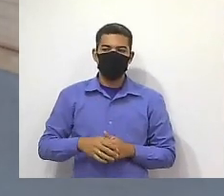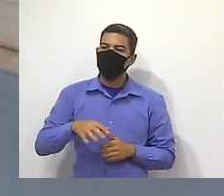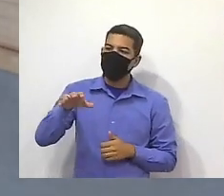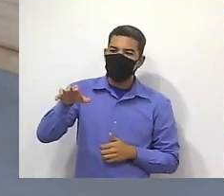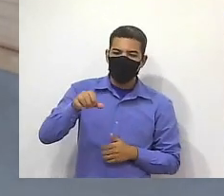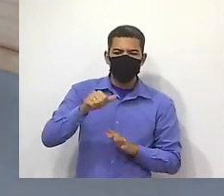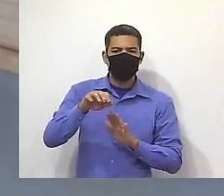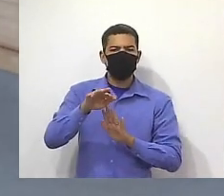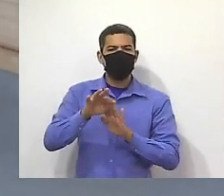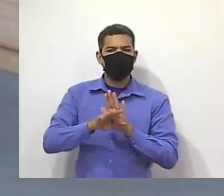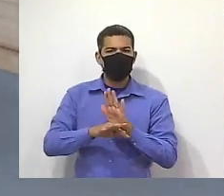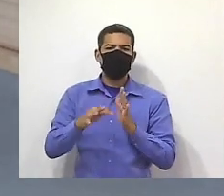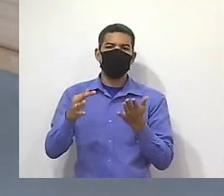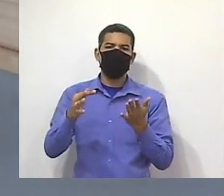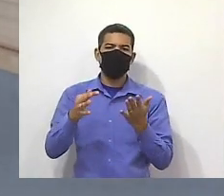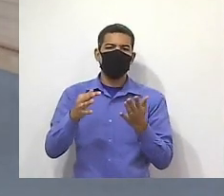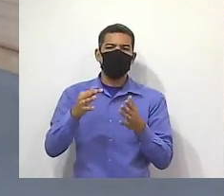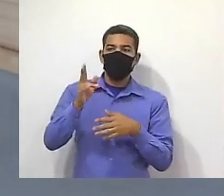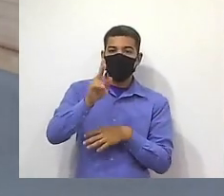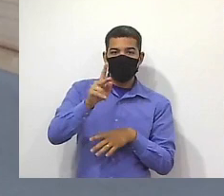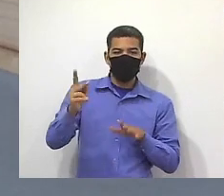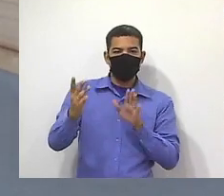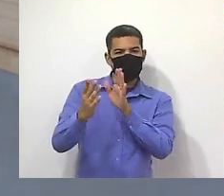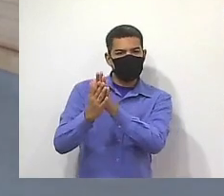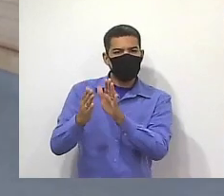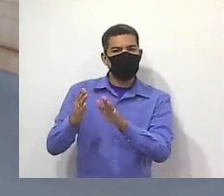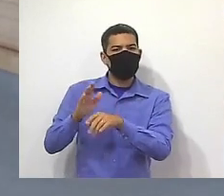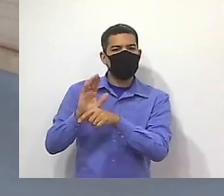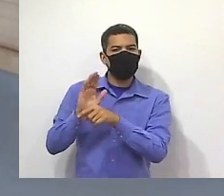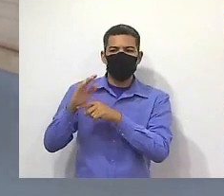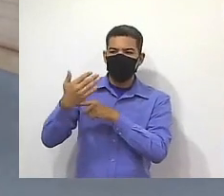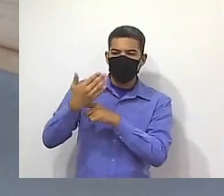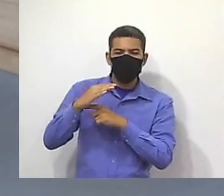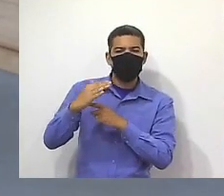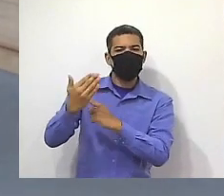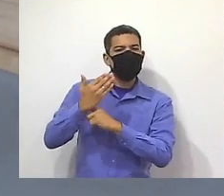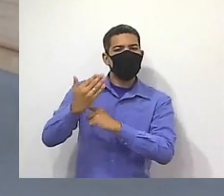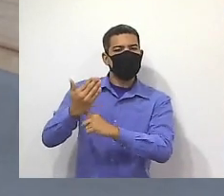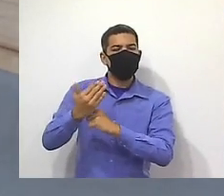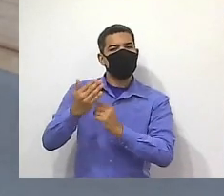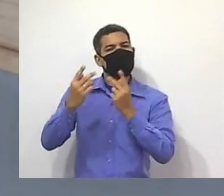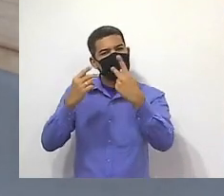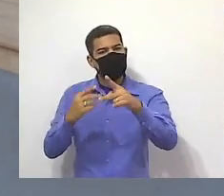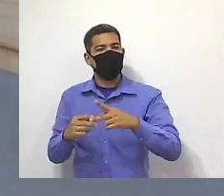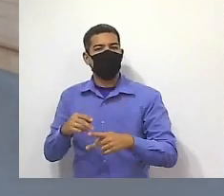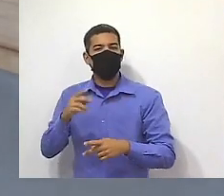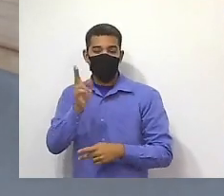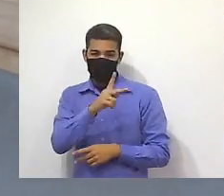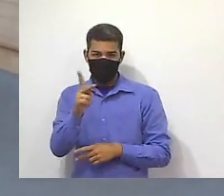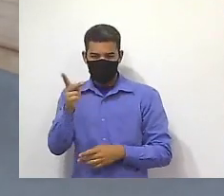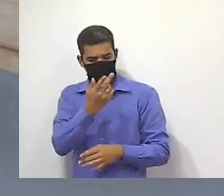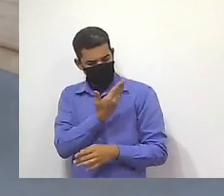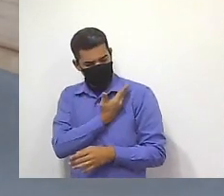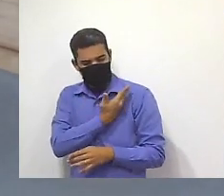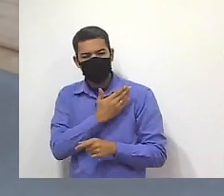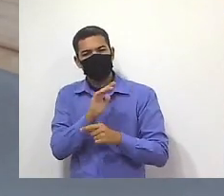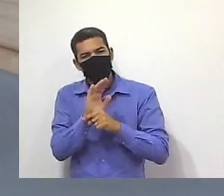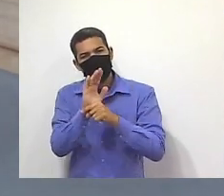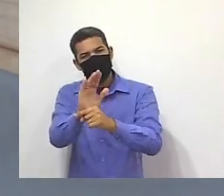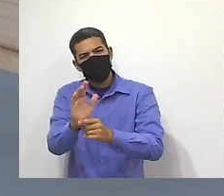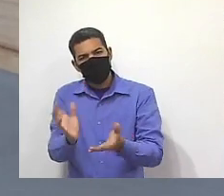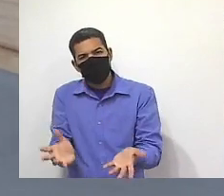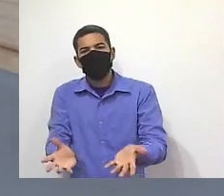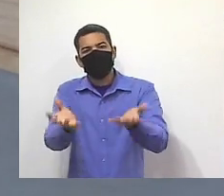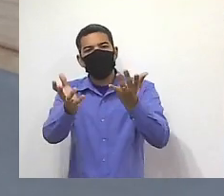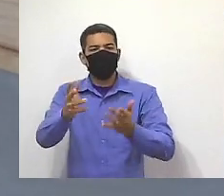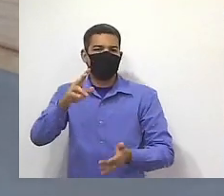esse fascículo, compartilha com o teu professor, aprofunda com ele, tira mais dúvidas. Ele é o teu maior amigo, teu maior apoiador aí